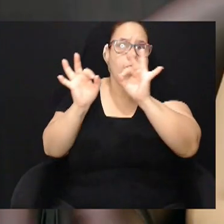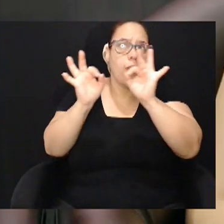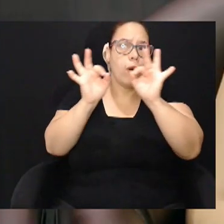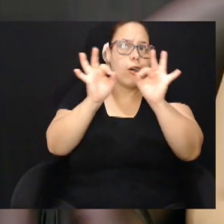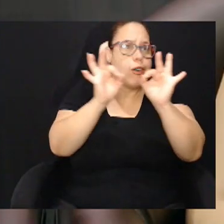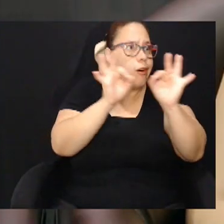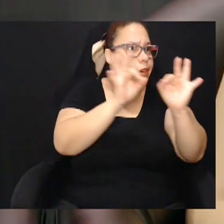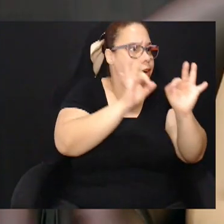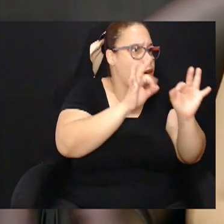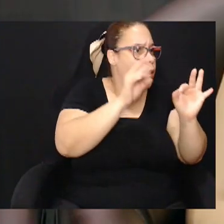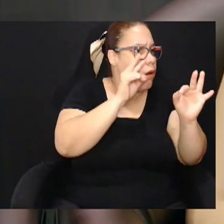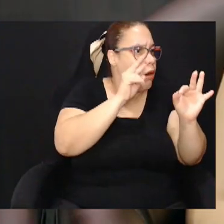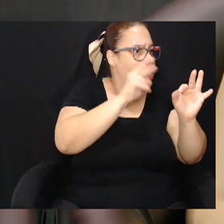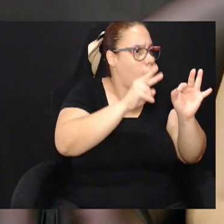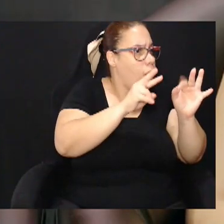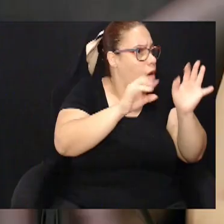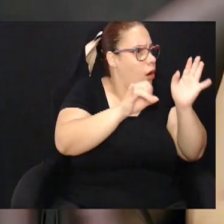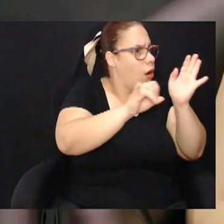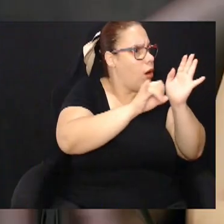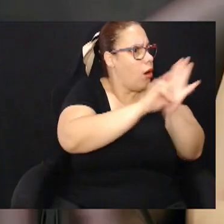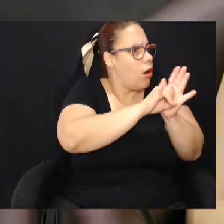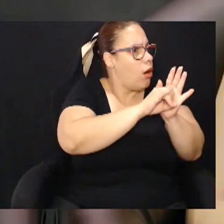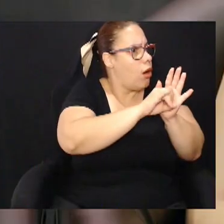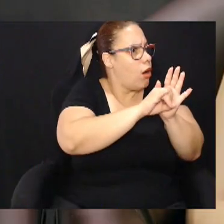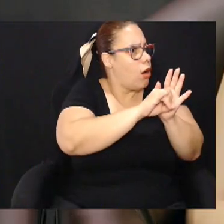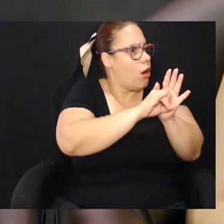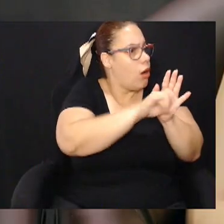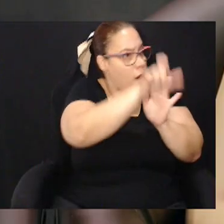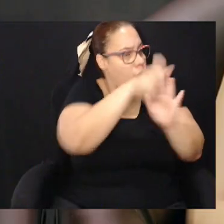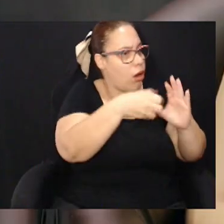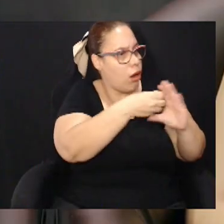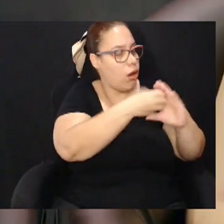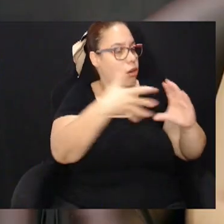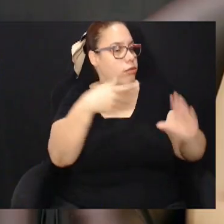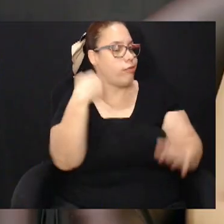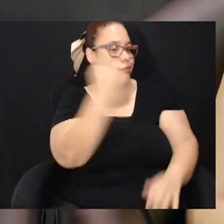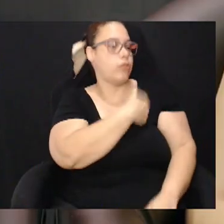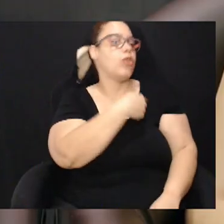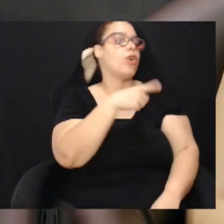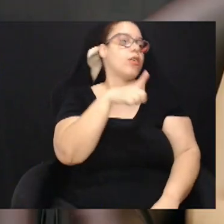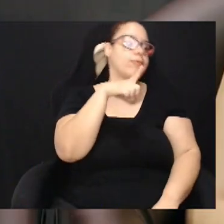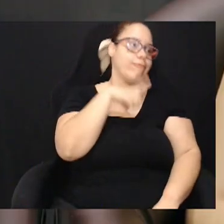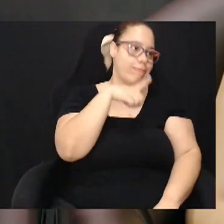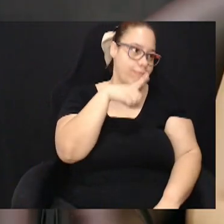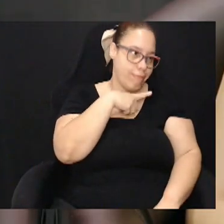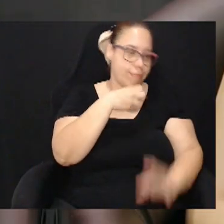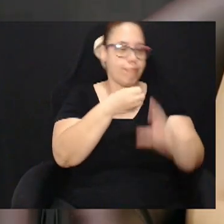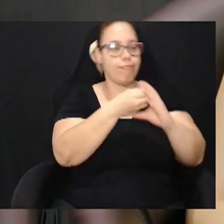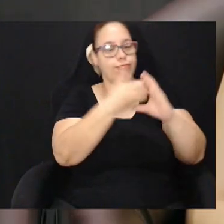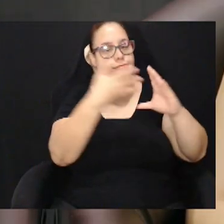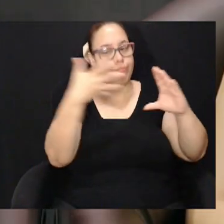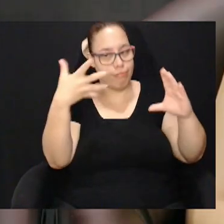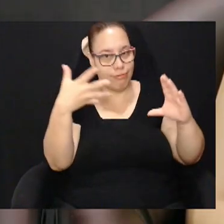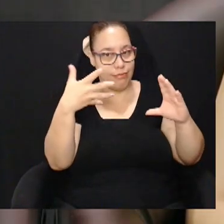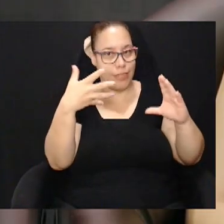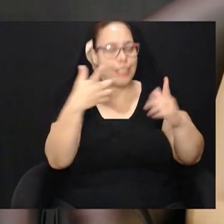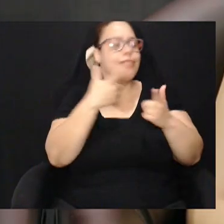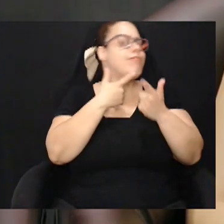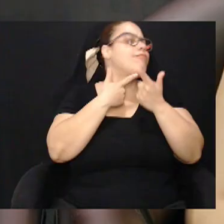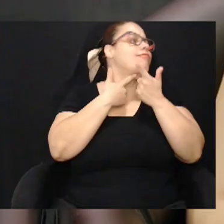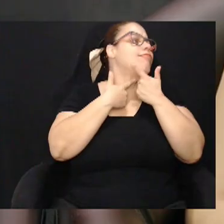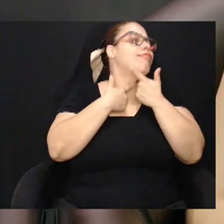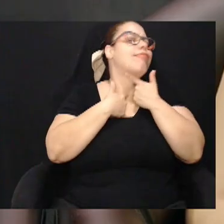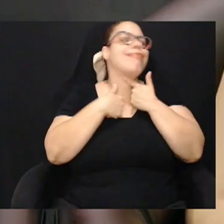no personagem características que nós mesmos temos, características que desejaríamos